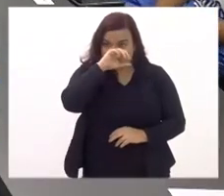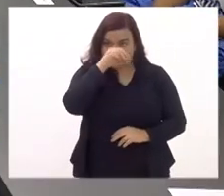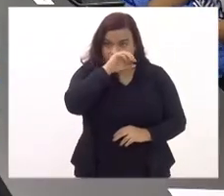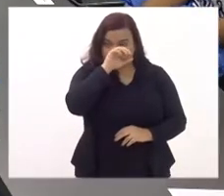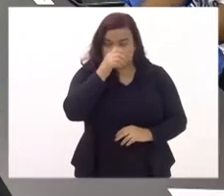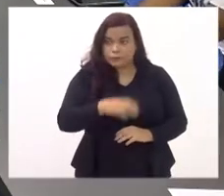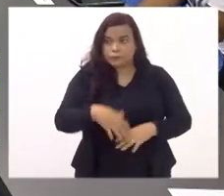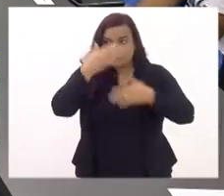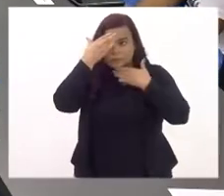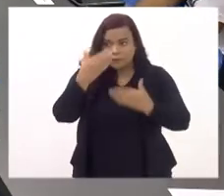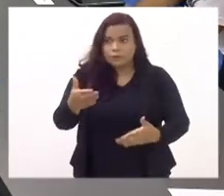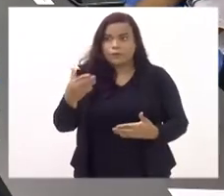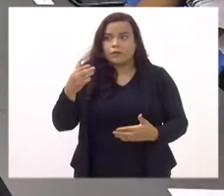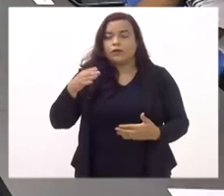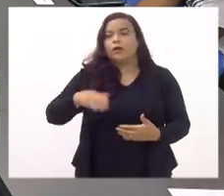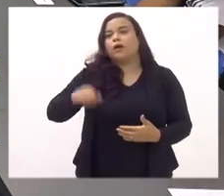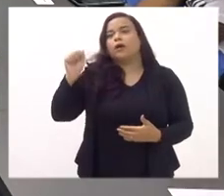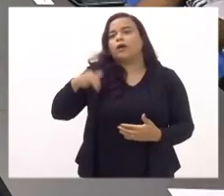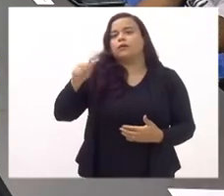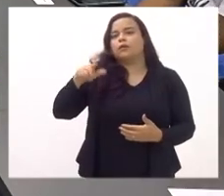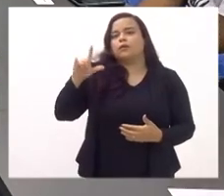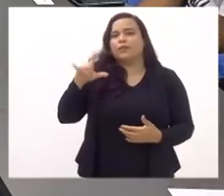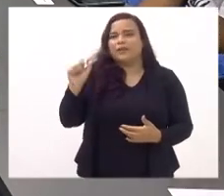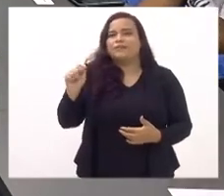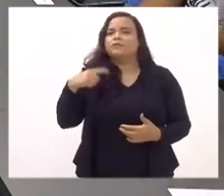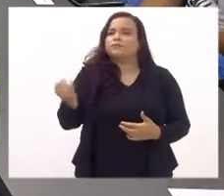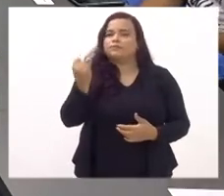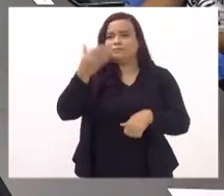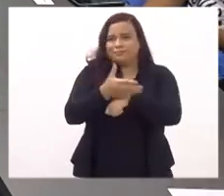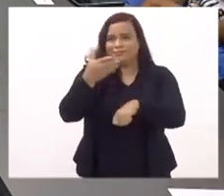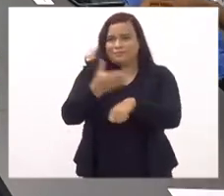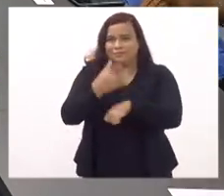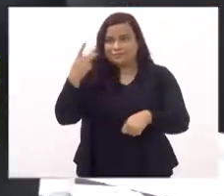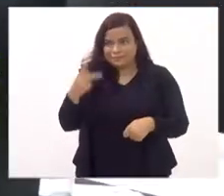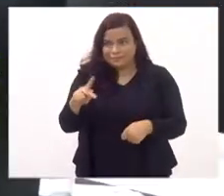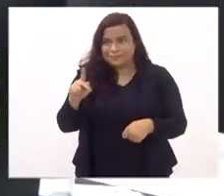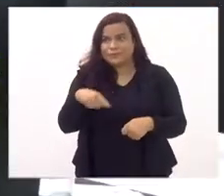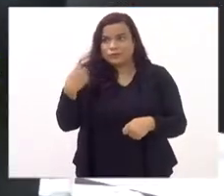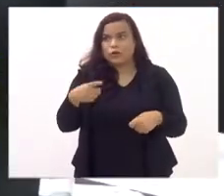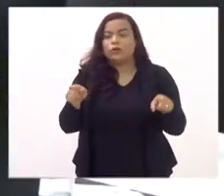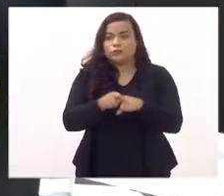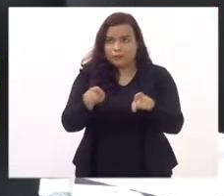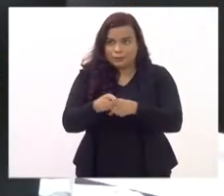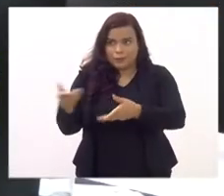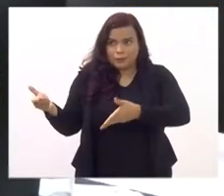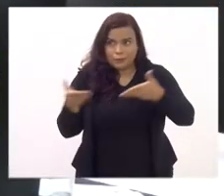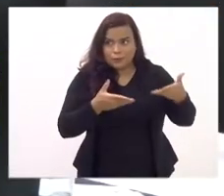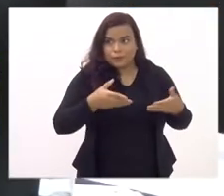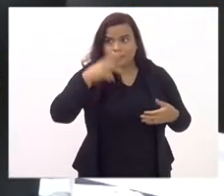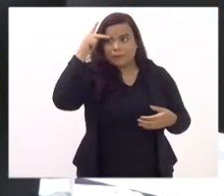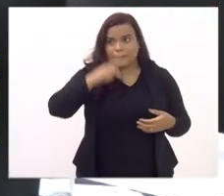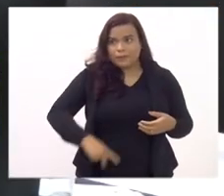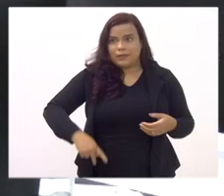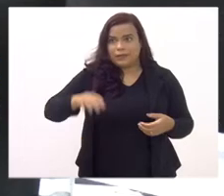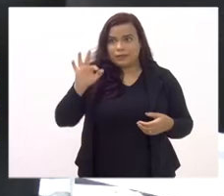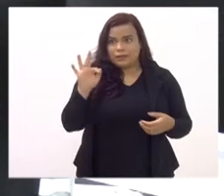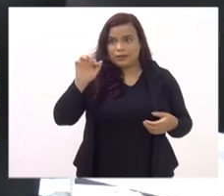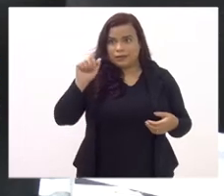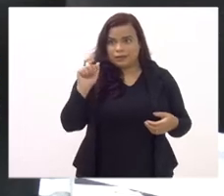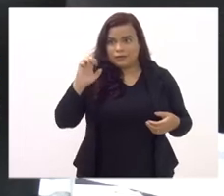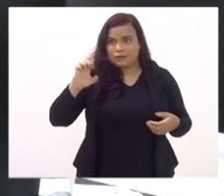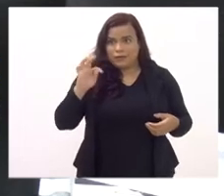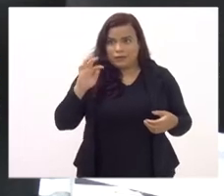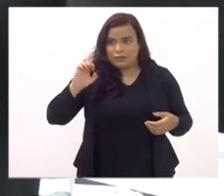Muito obrigado, Ana Luísa. Acho que a participação é muito importante. Quero destacar que a gente também convidou a presidência da FAETEC. O